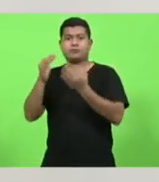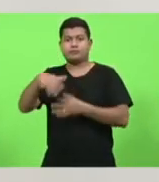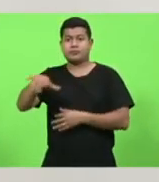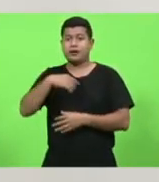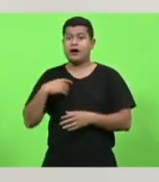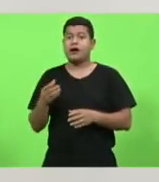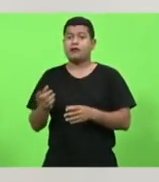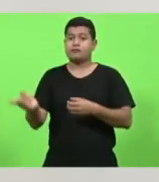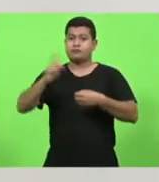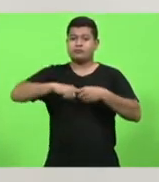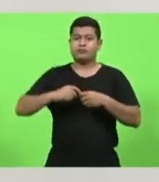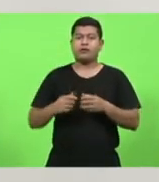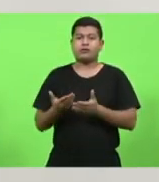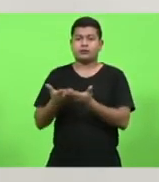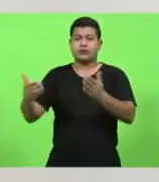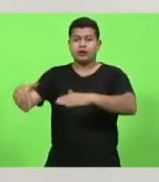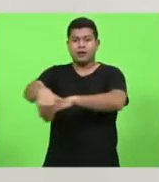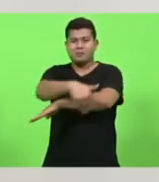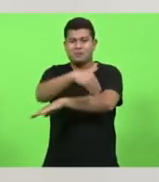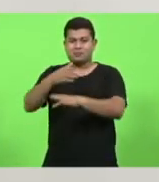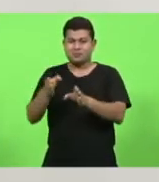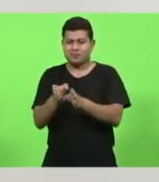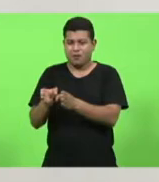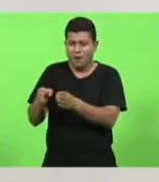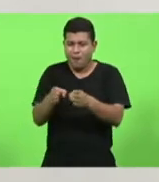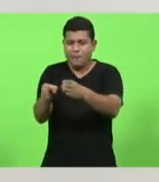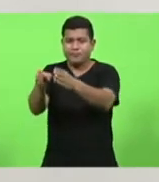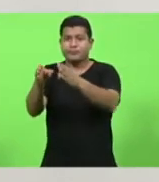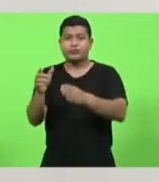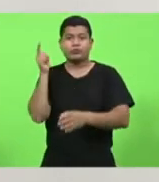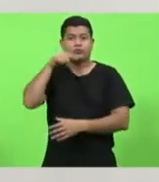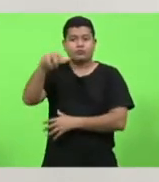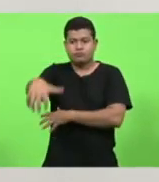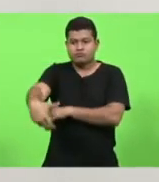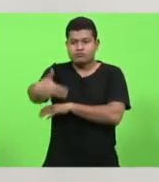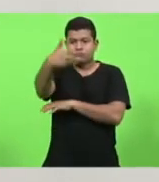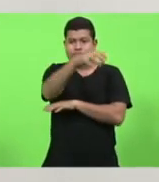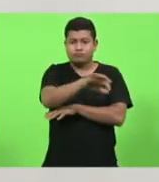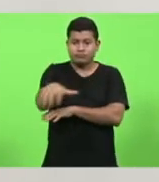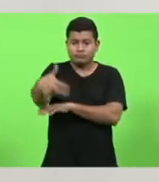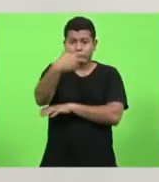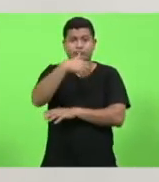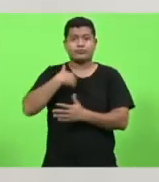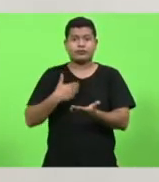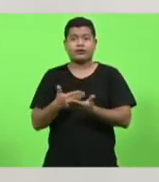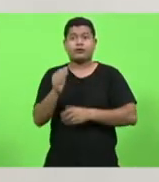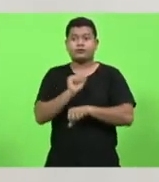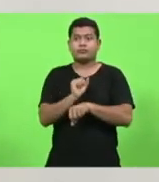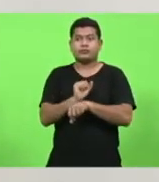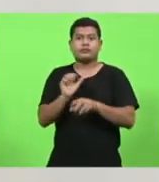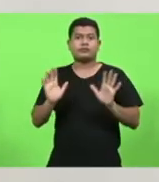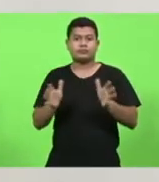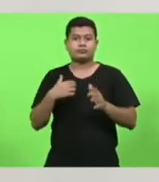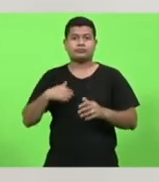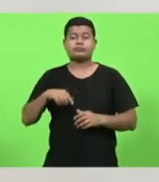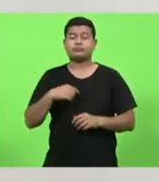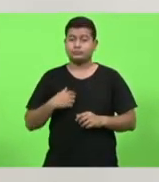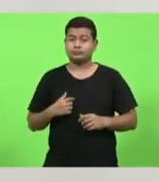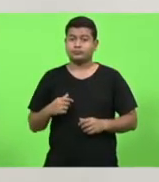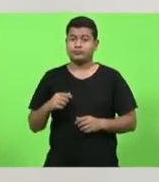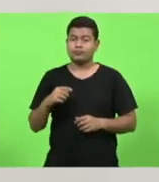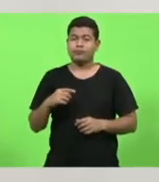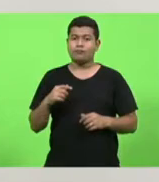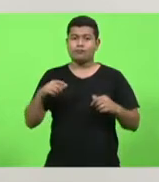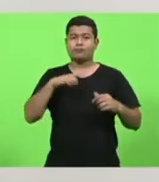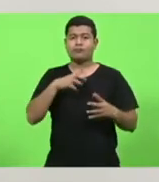vocês estão contando os dias, as horas, para iniciar essa dragagem. Pode ter certeza que não falta empenho e dedicação. Não só eu, como encontro muito apoio aqui